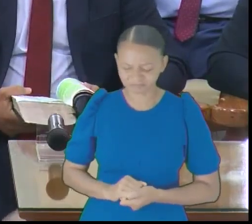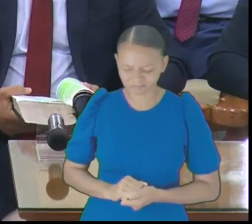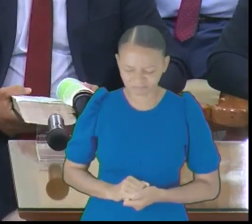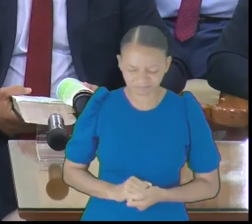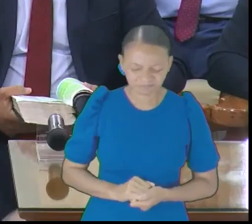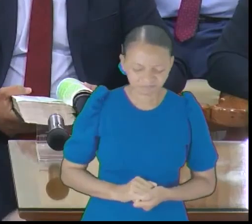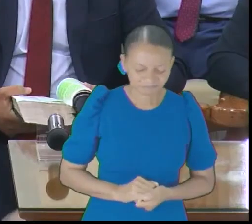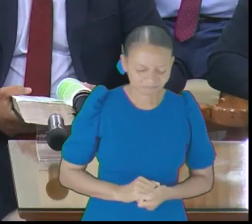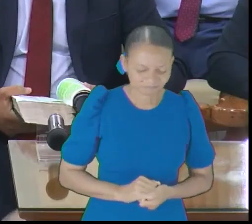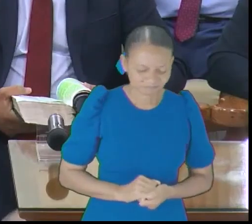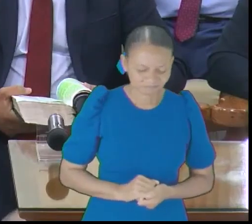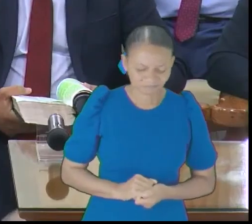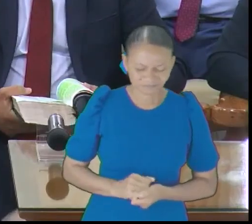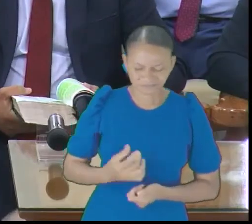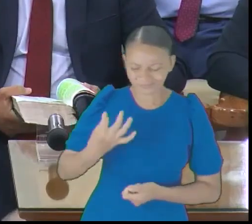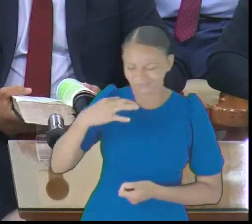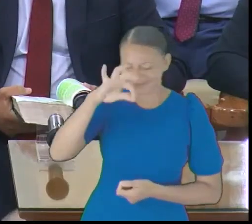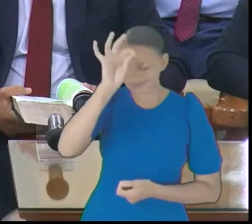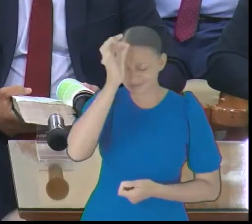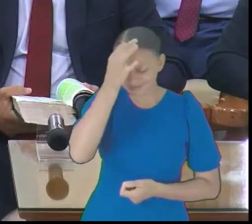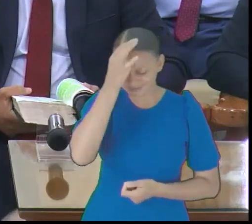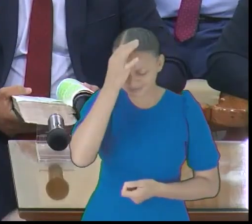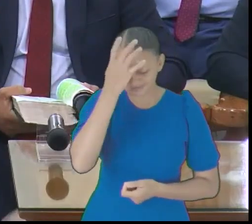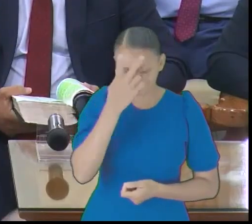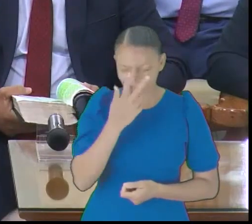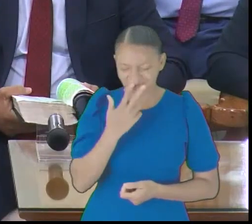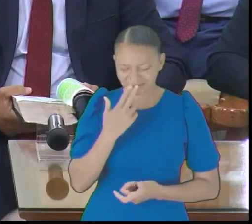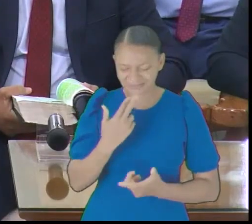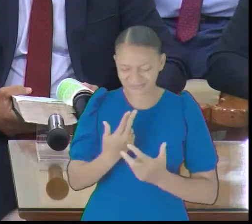Derai de quevia nassou.